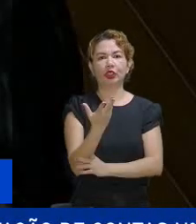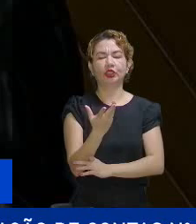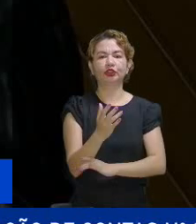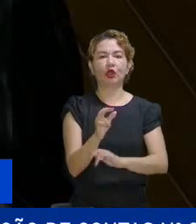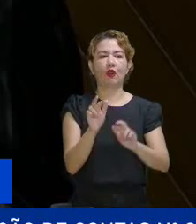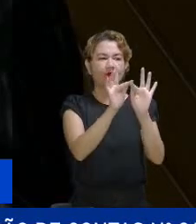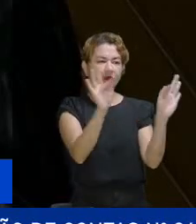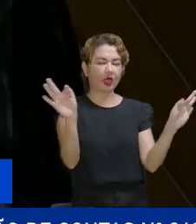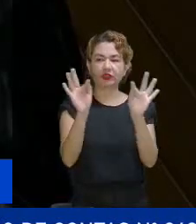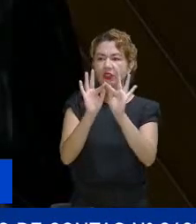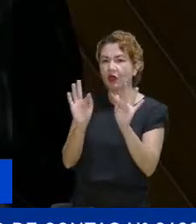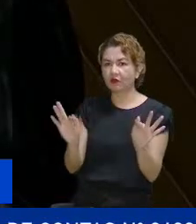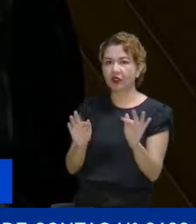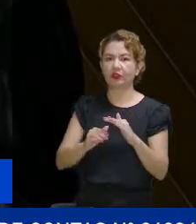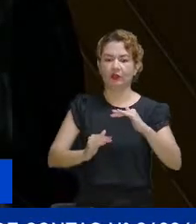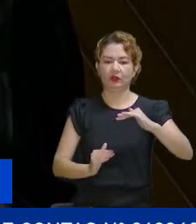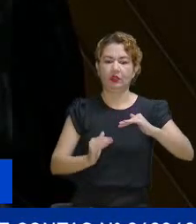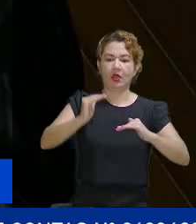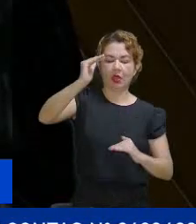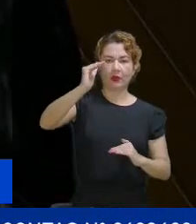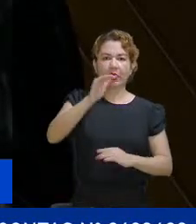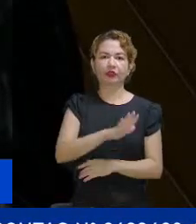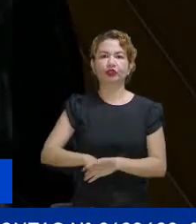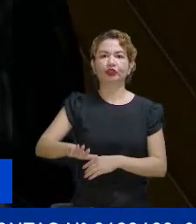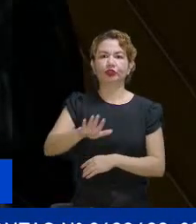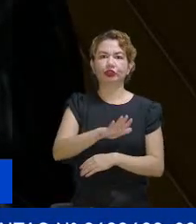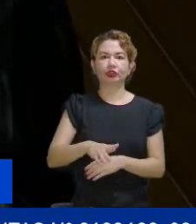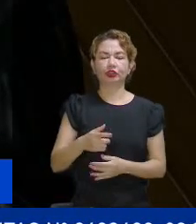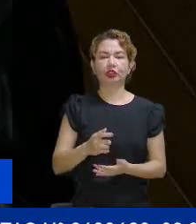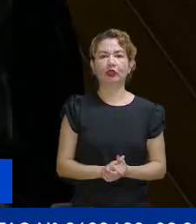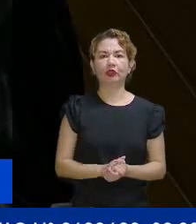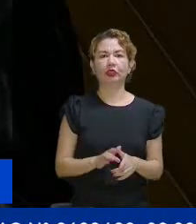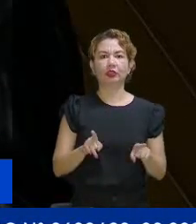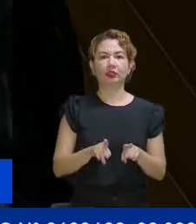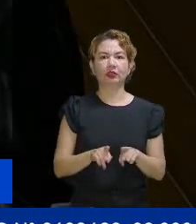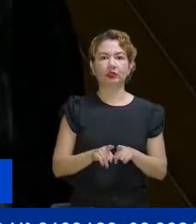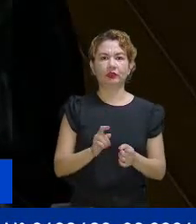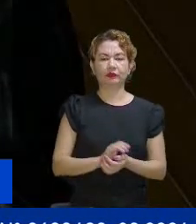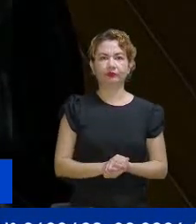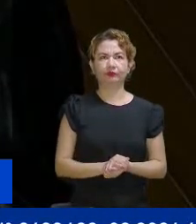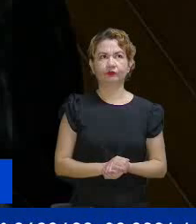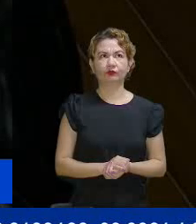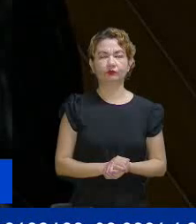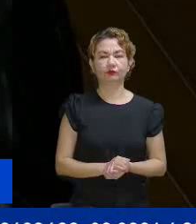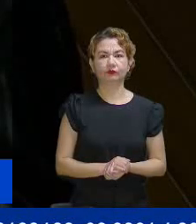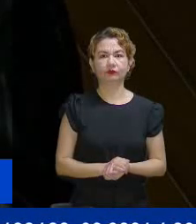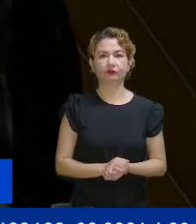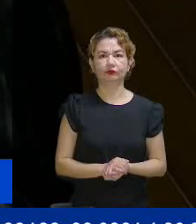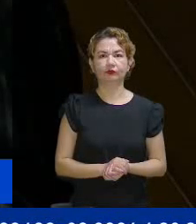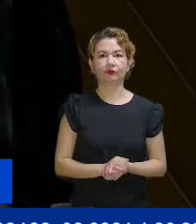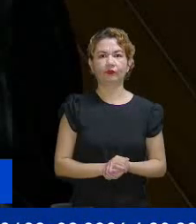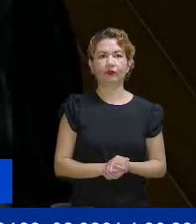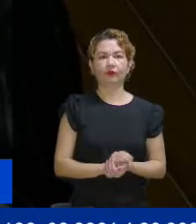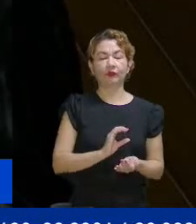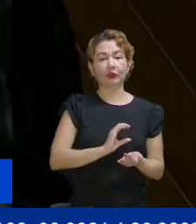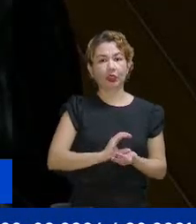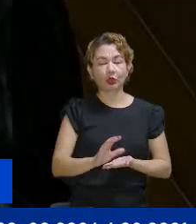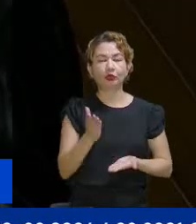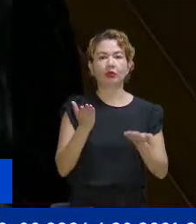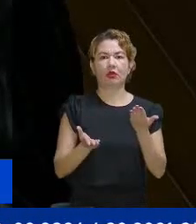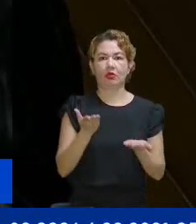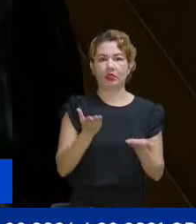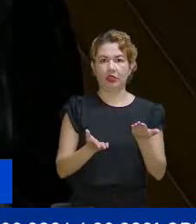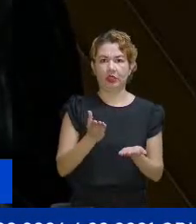slogans, por considerá-la muito acima da média, registro tratar-se outra vez de baixas de recursos estimáveis.